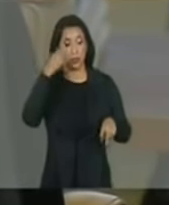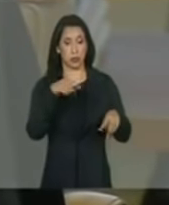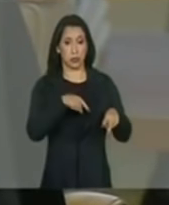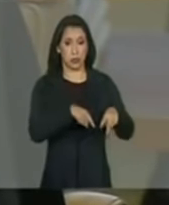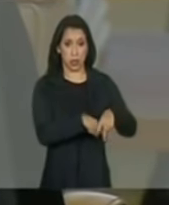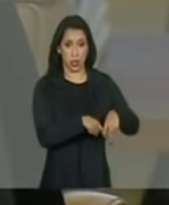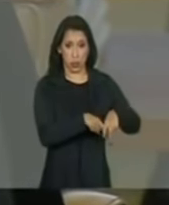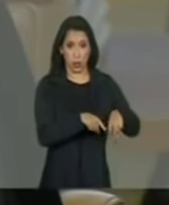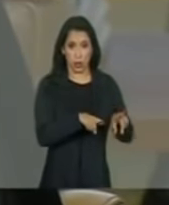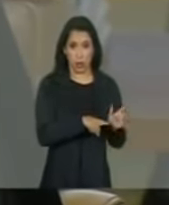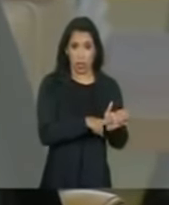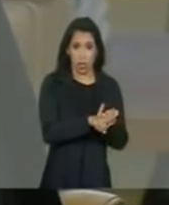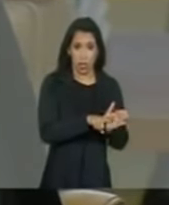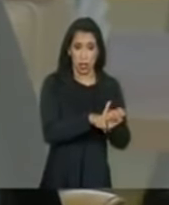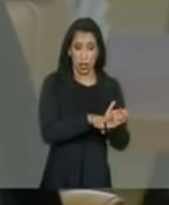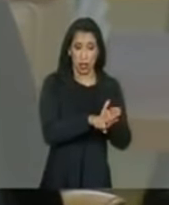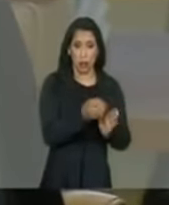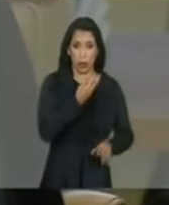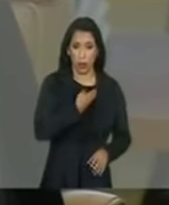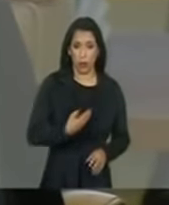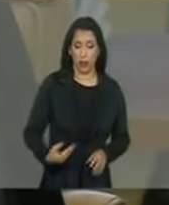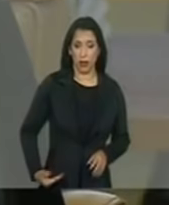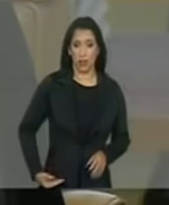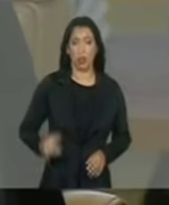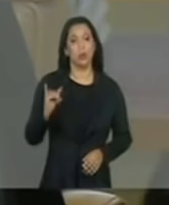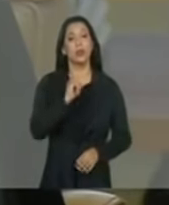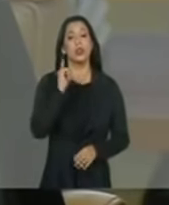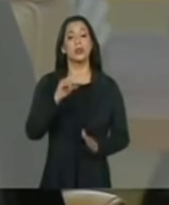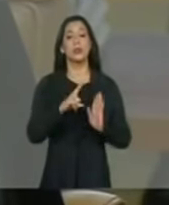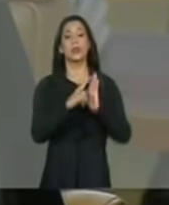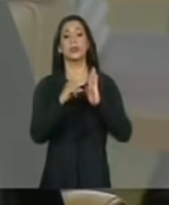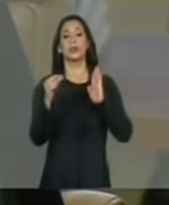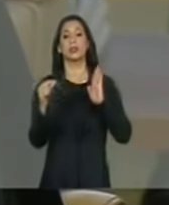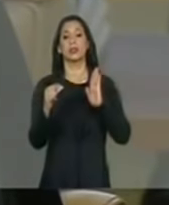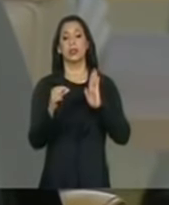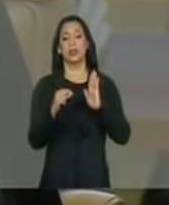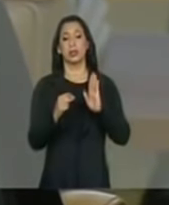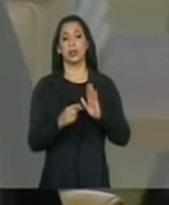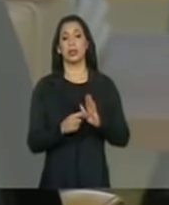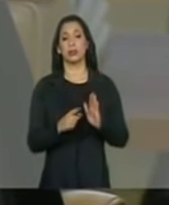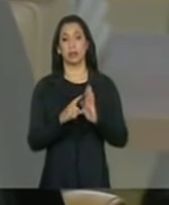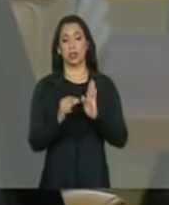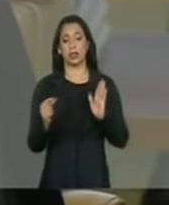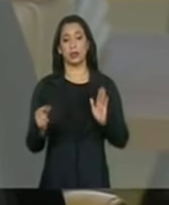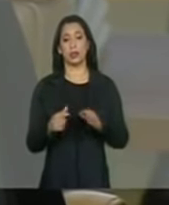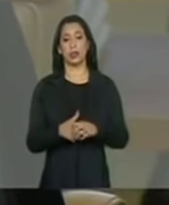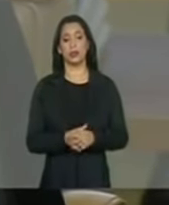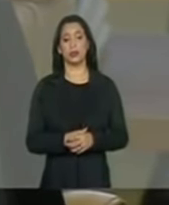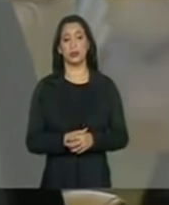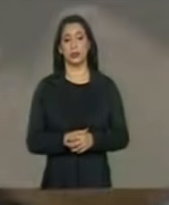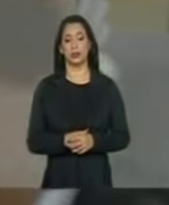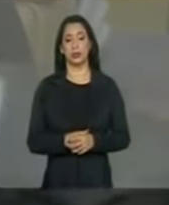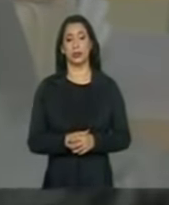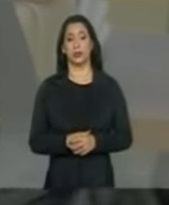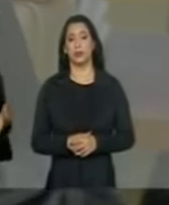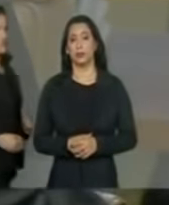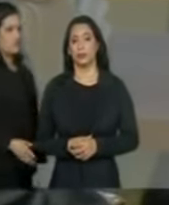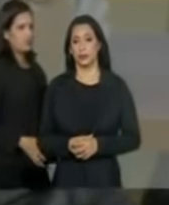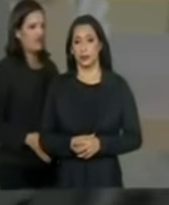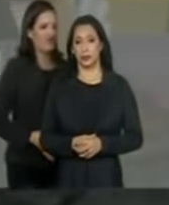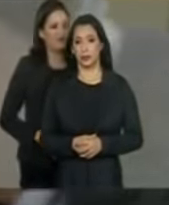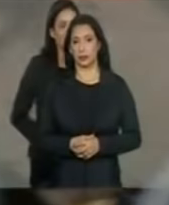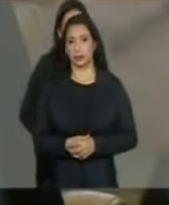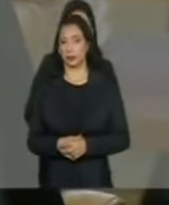estado torna-se importante destacar um aspecto relevantíssimo concernente ao processo